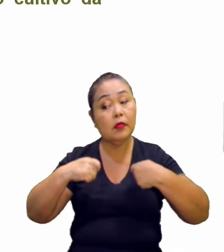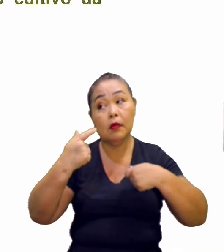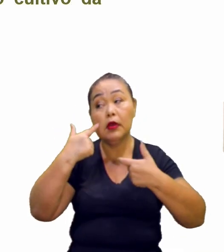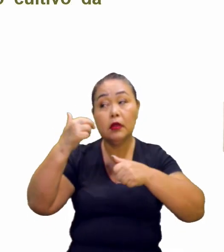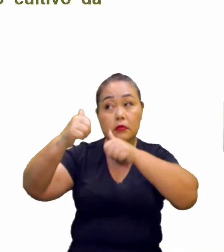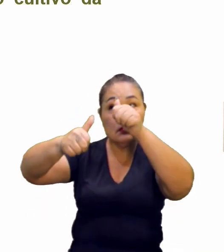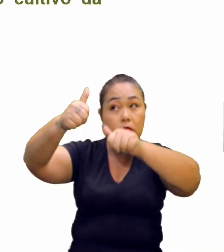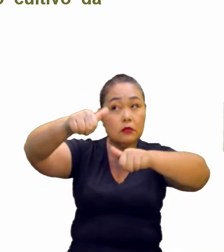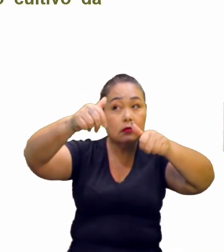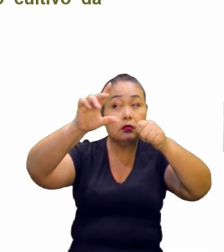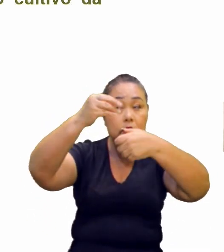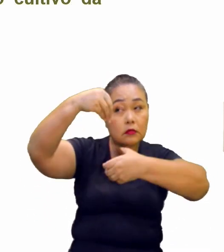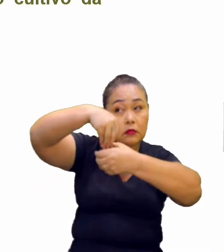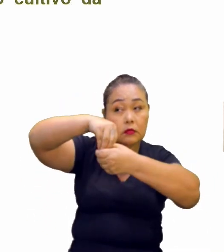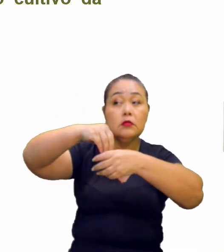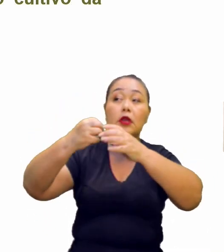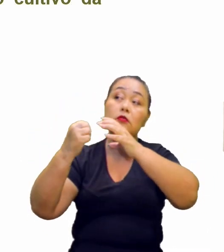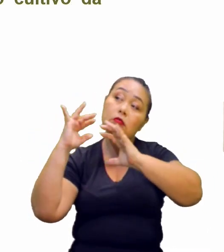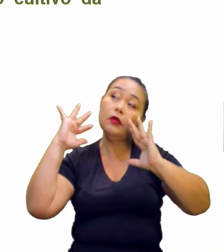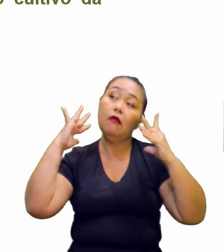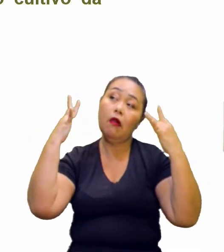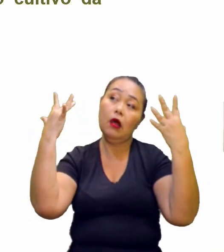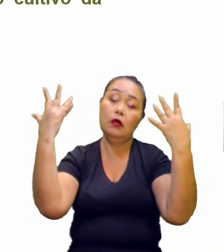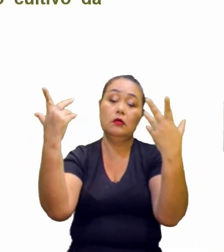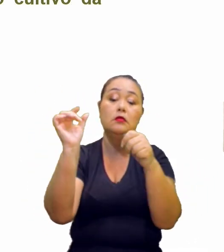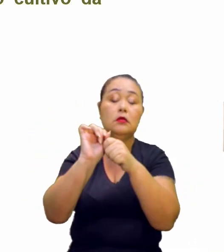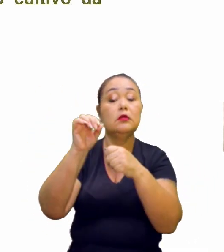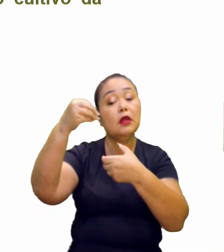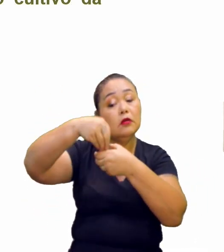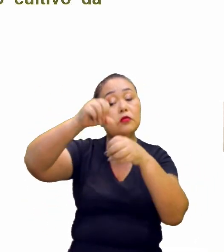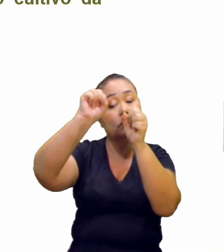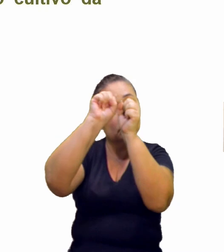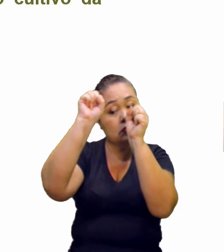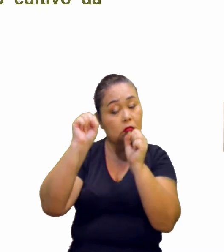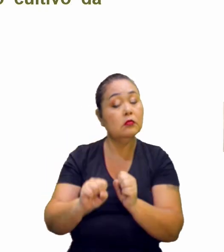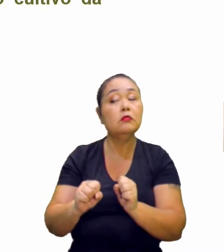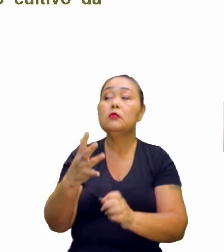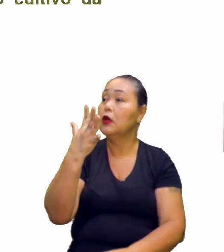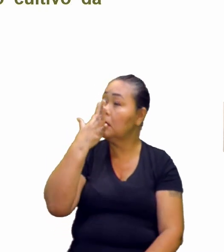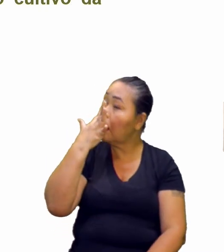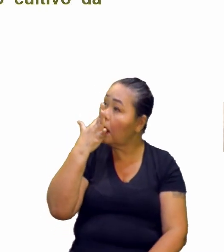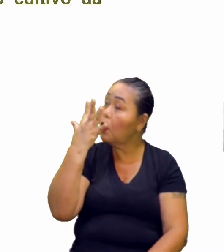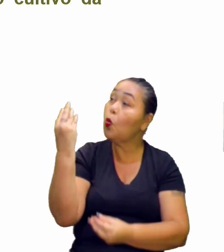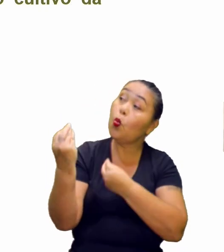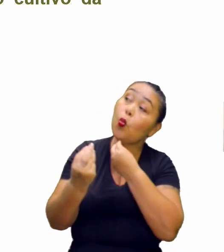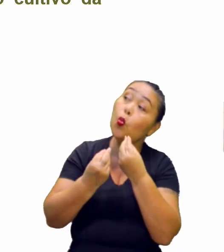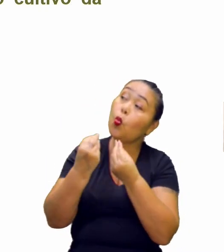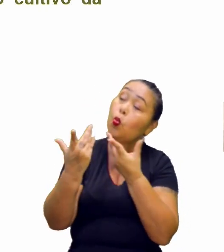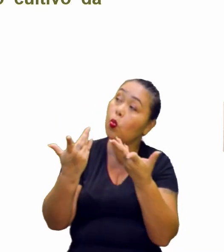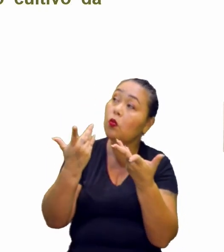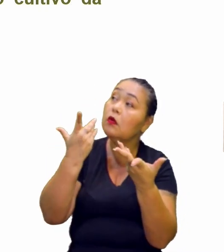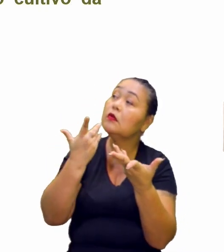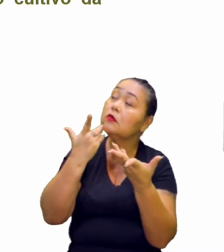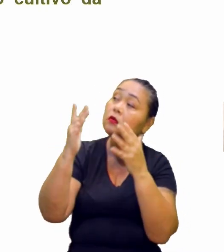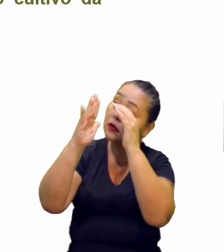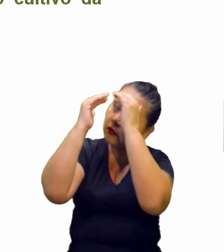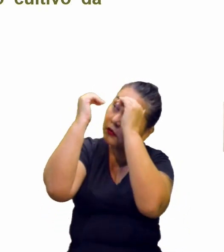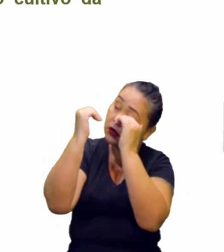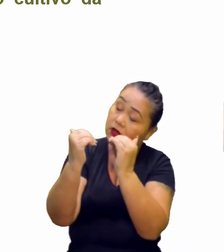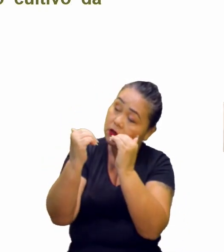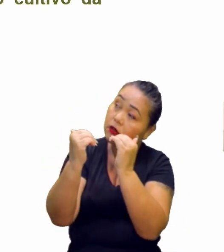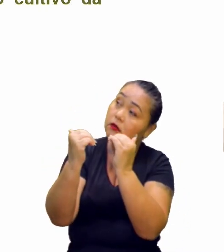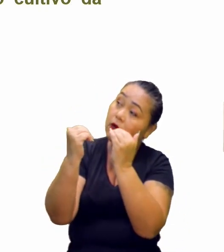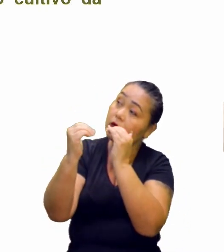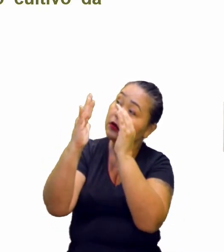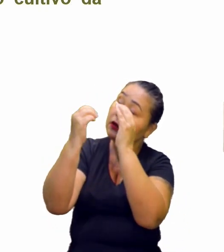analisar. E aí dentro do sistema SAFs há toda essa observação para que se respeite essa dinâmica,